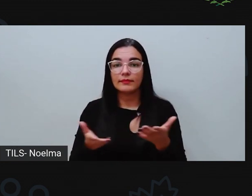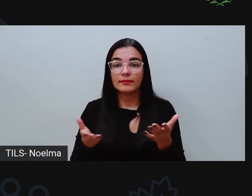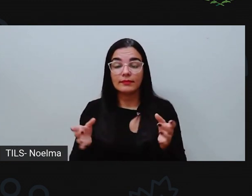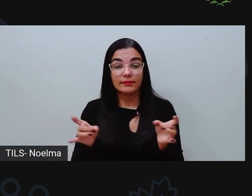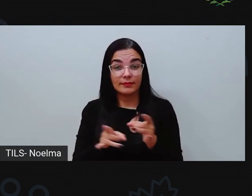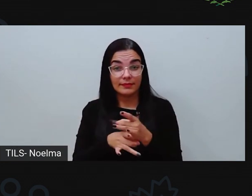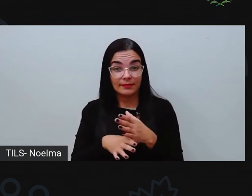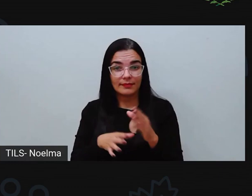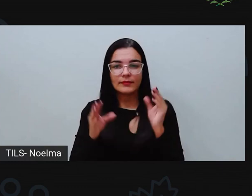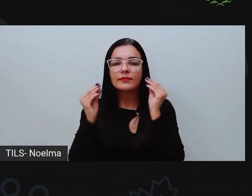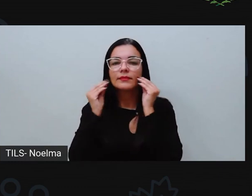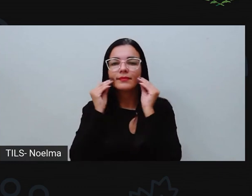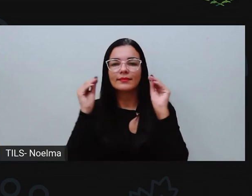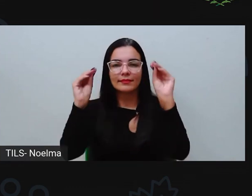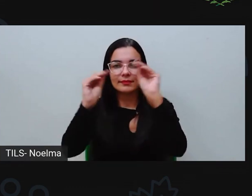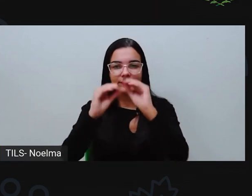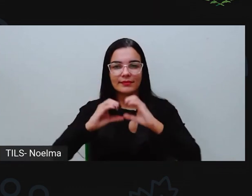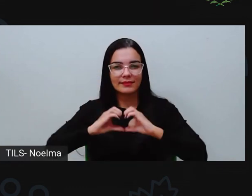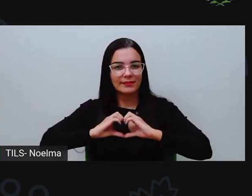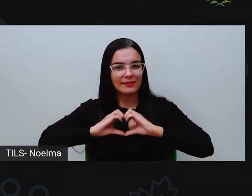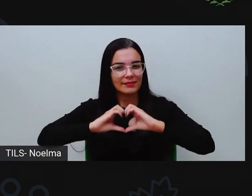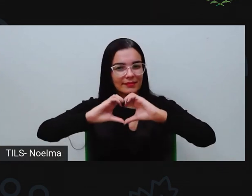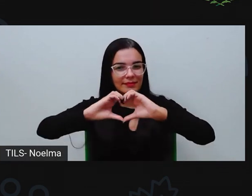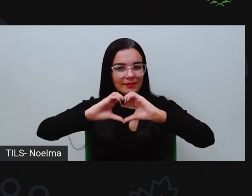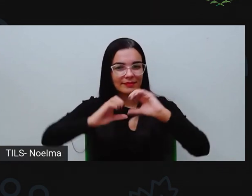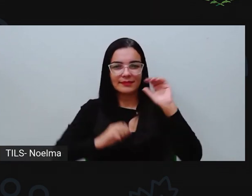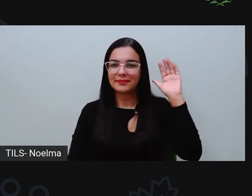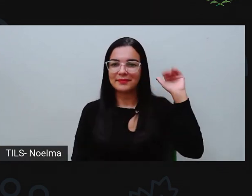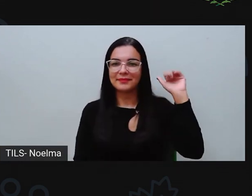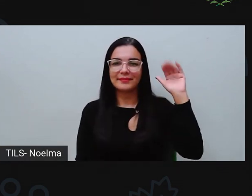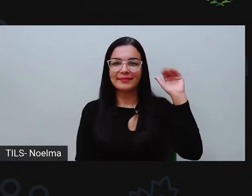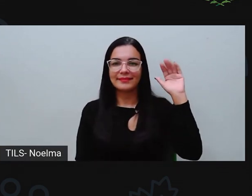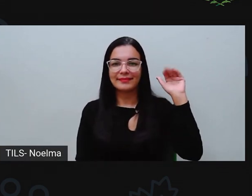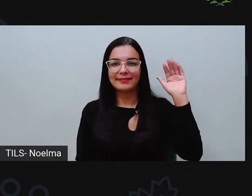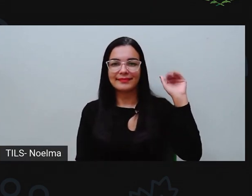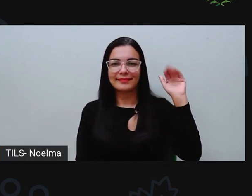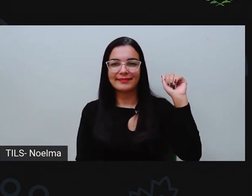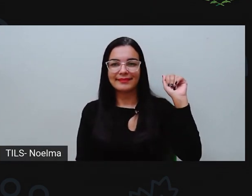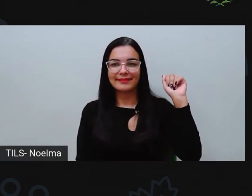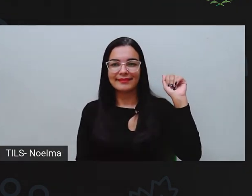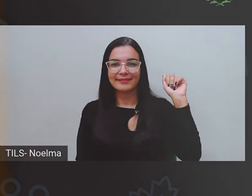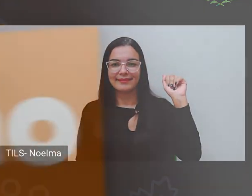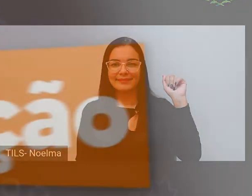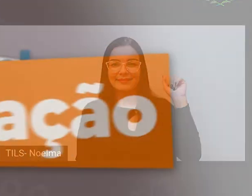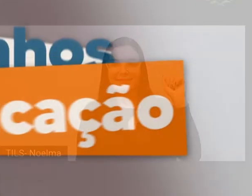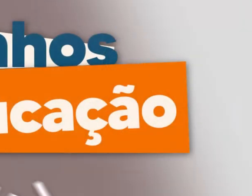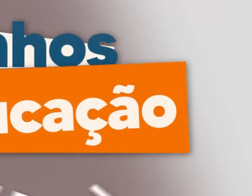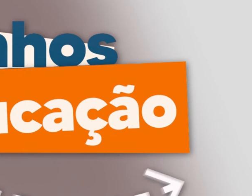vamos ficando por aqui. Beijo no coração de cada um de vocês e até a próxima aula. Tchau, tchau.